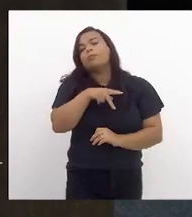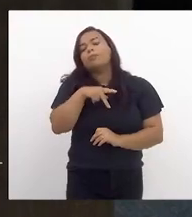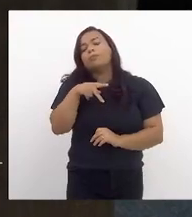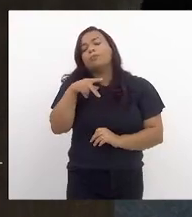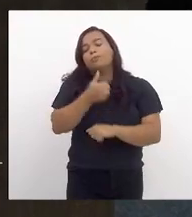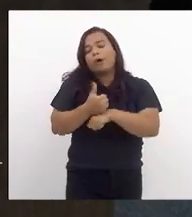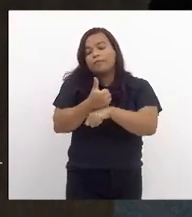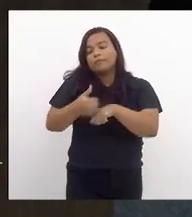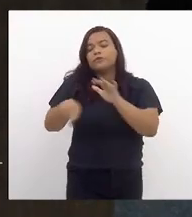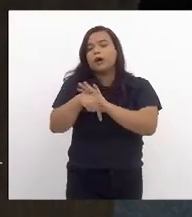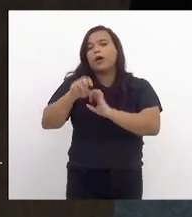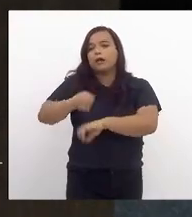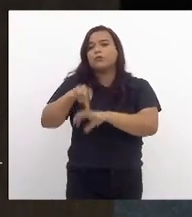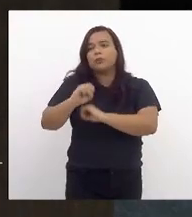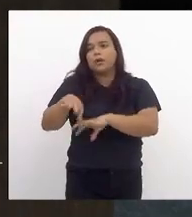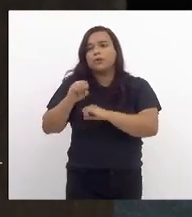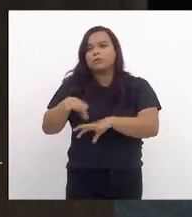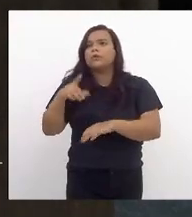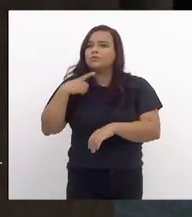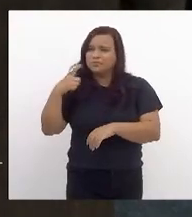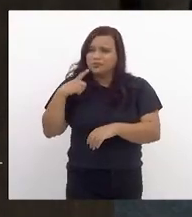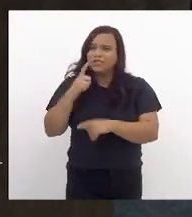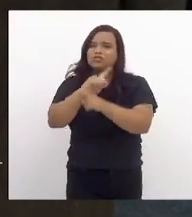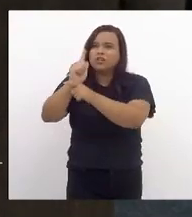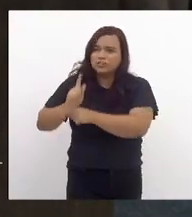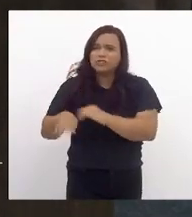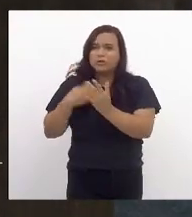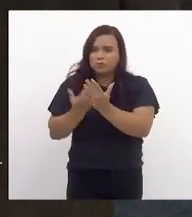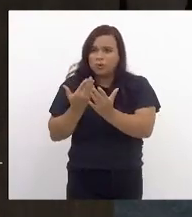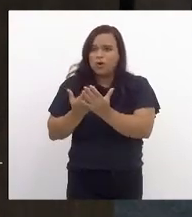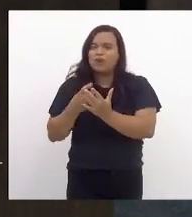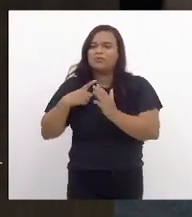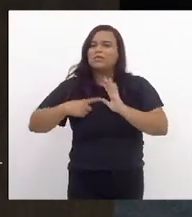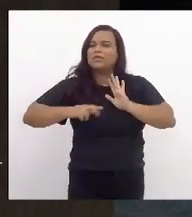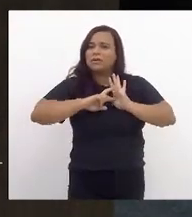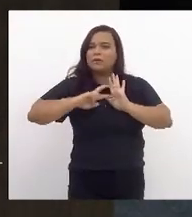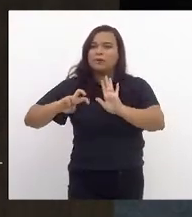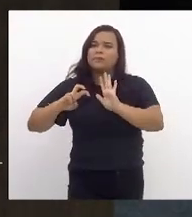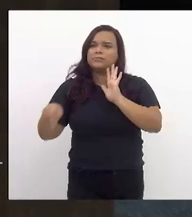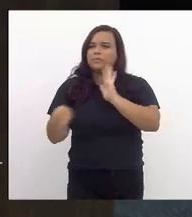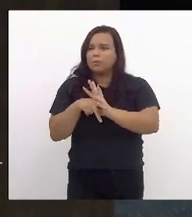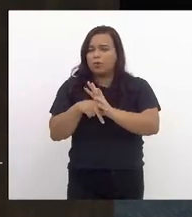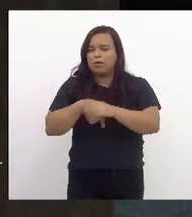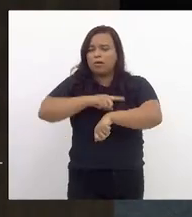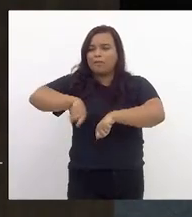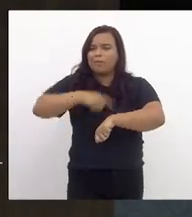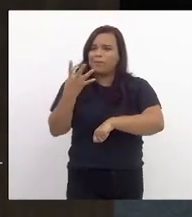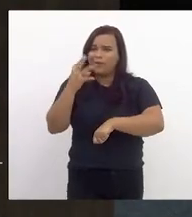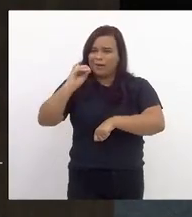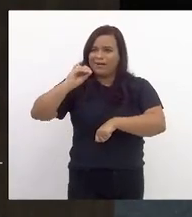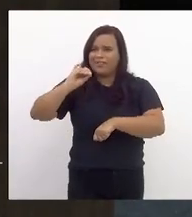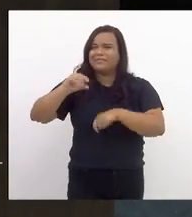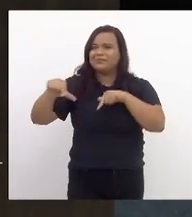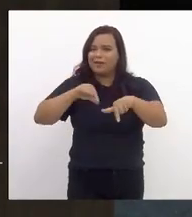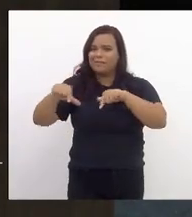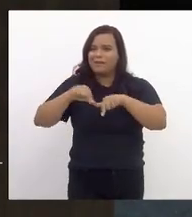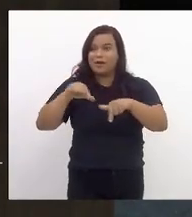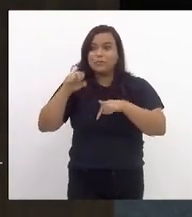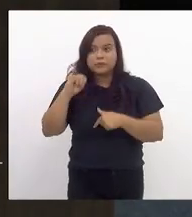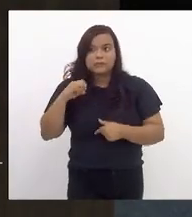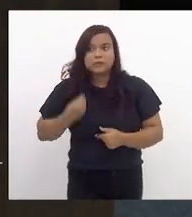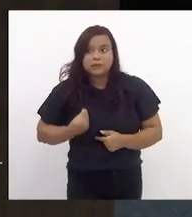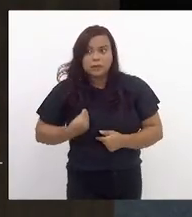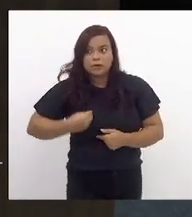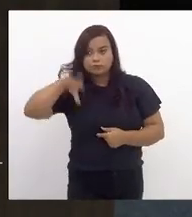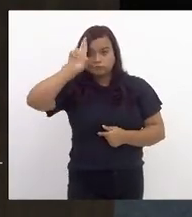investidos de função de gestão nas suas escolas tenham reconhecimento da carga horária de 40 horas enquanto estiverem dirigindo